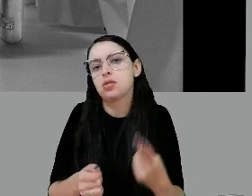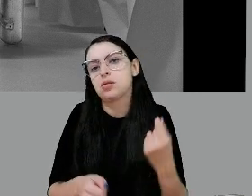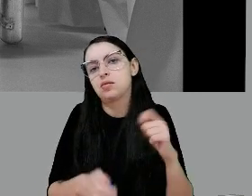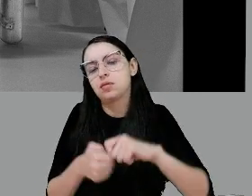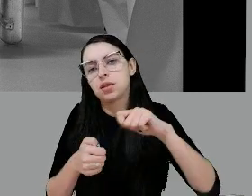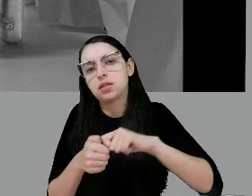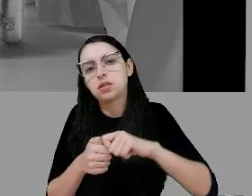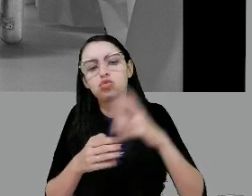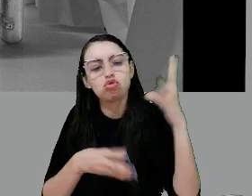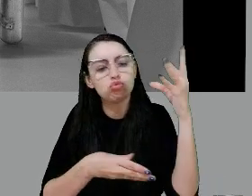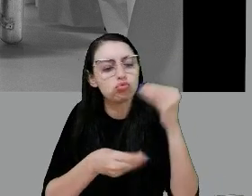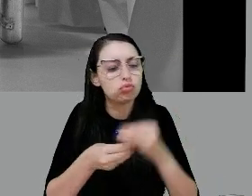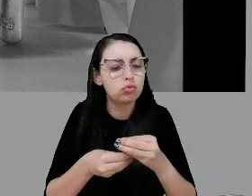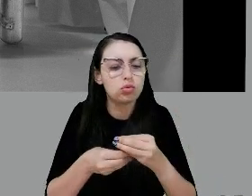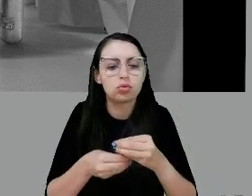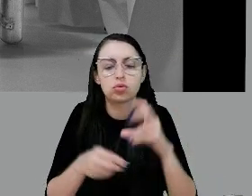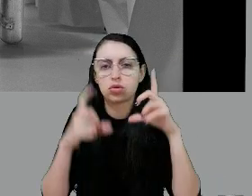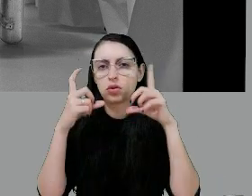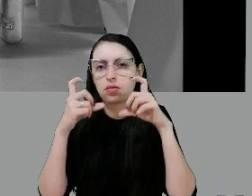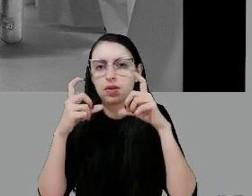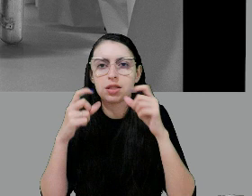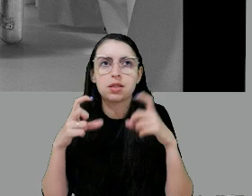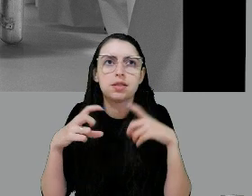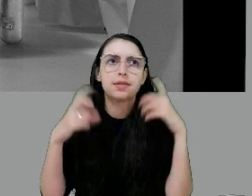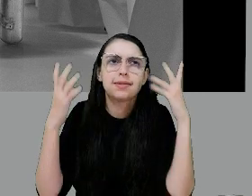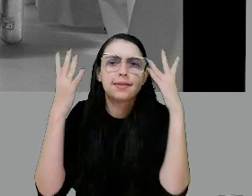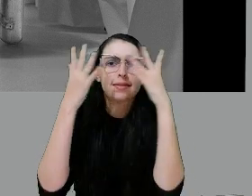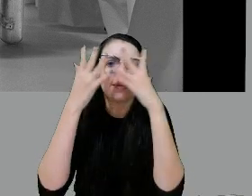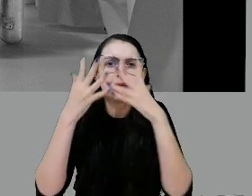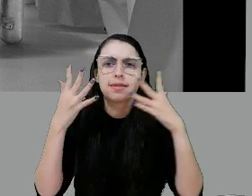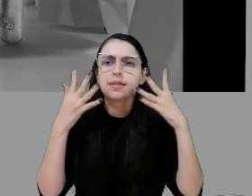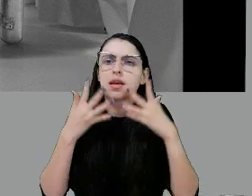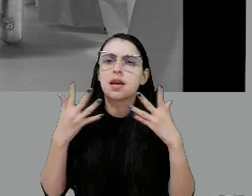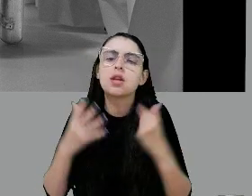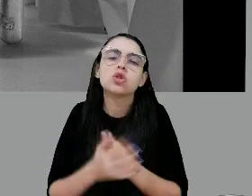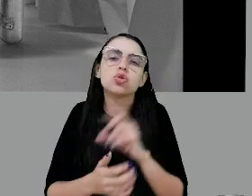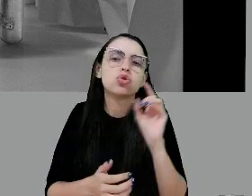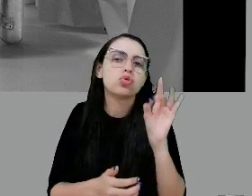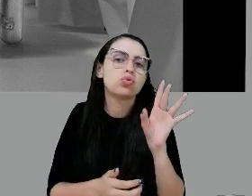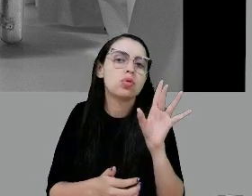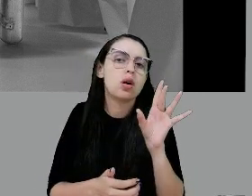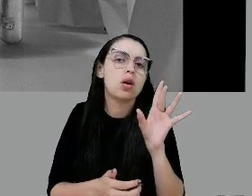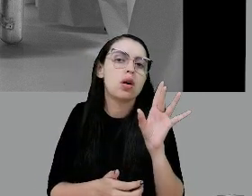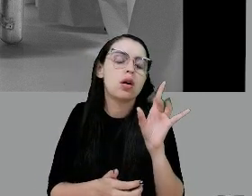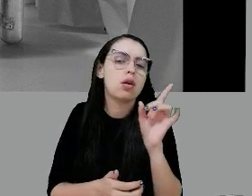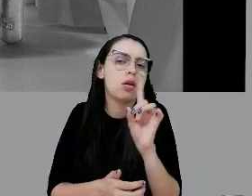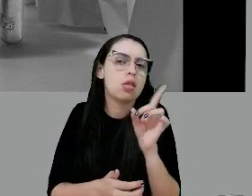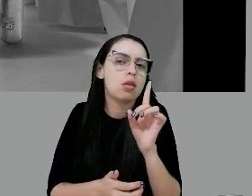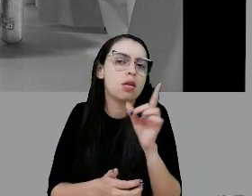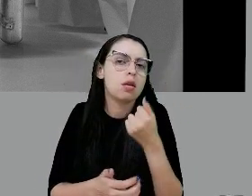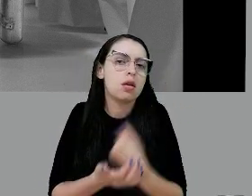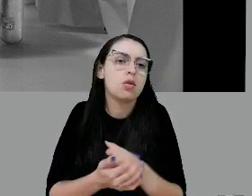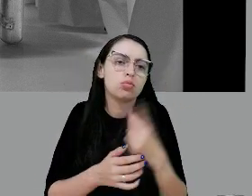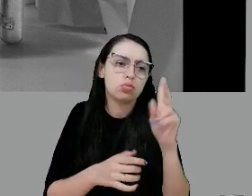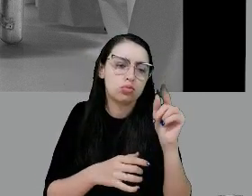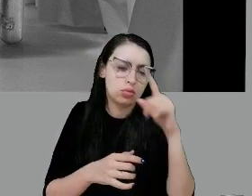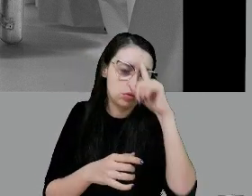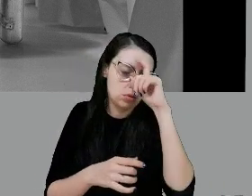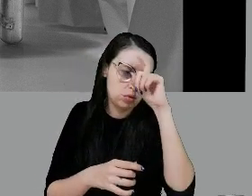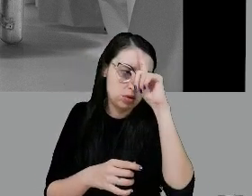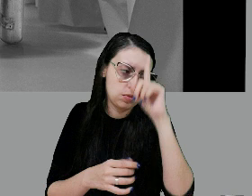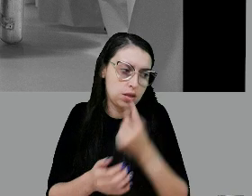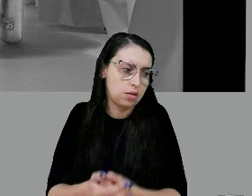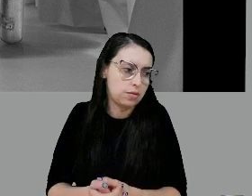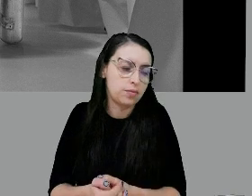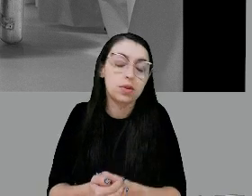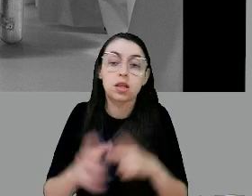um conjunto de fotos muito grande, muito expressivo, que não fica apenas na questão